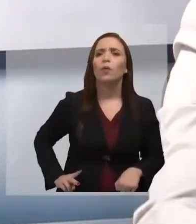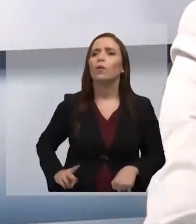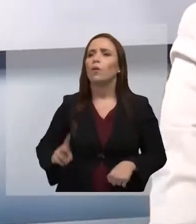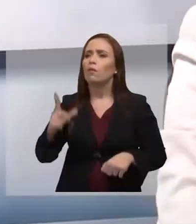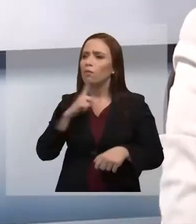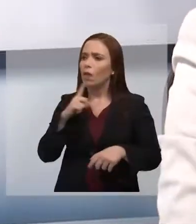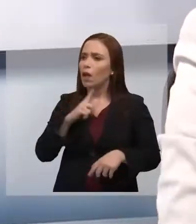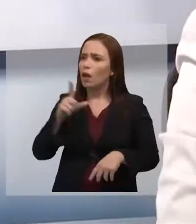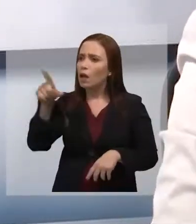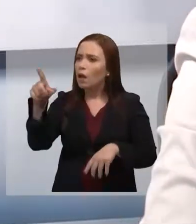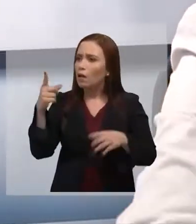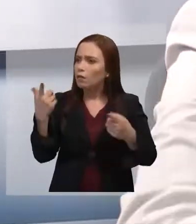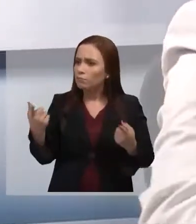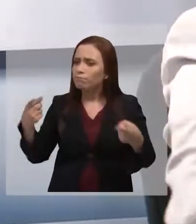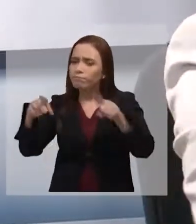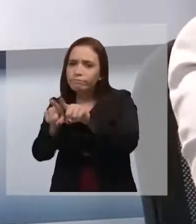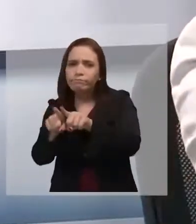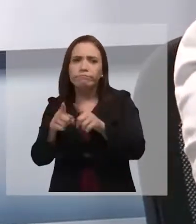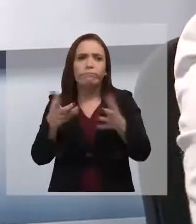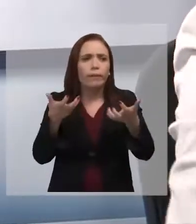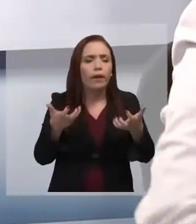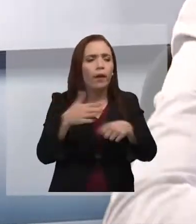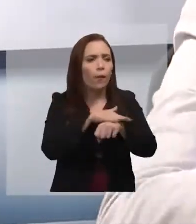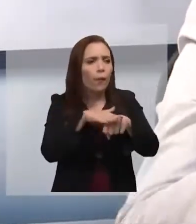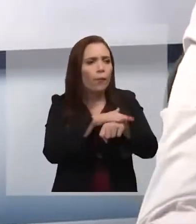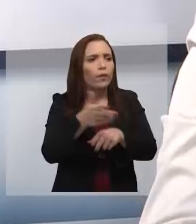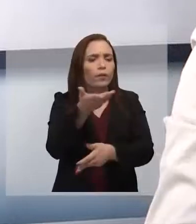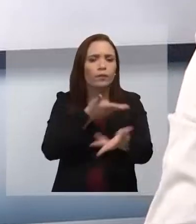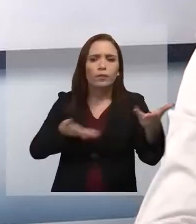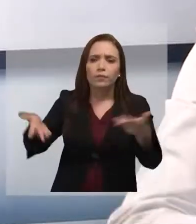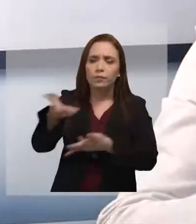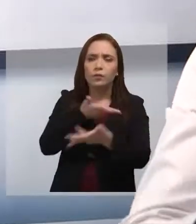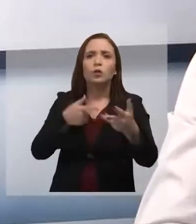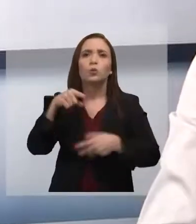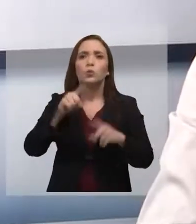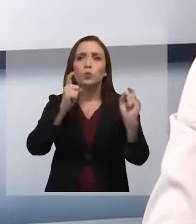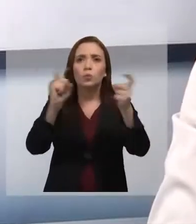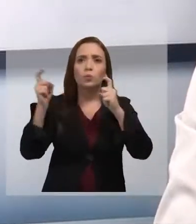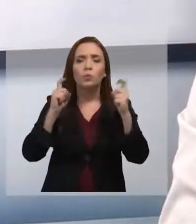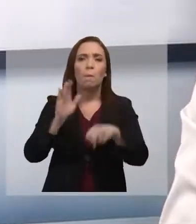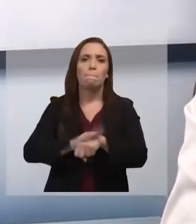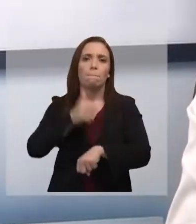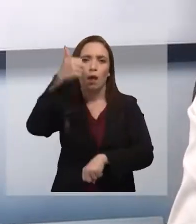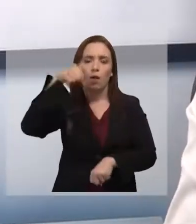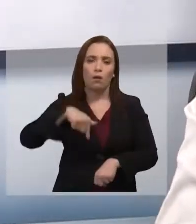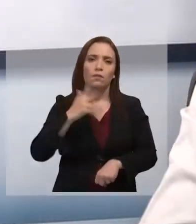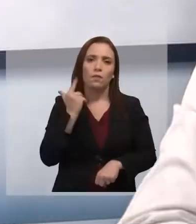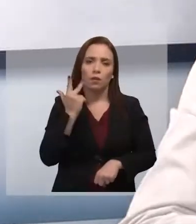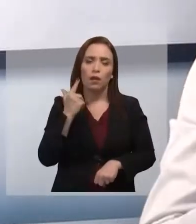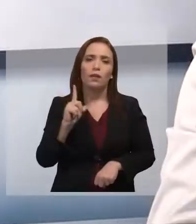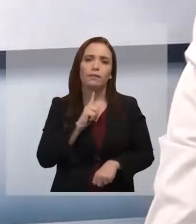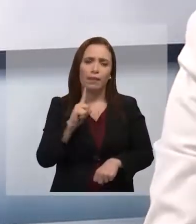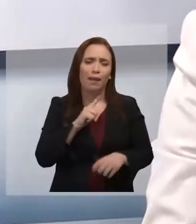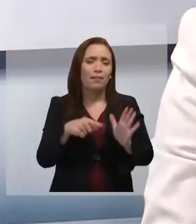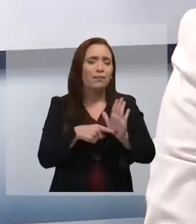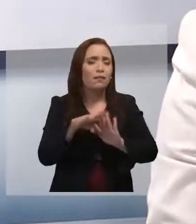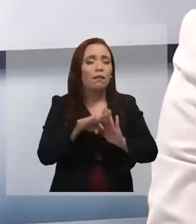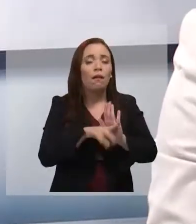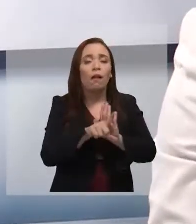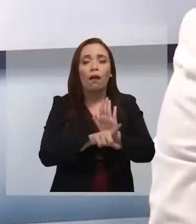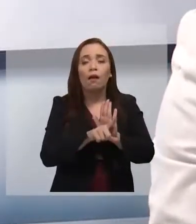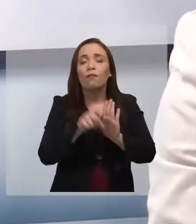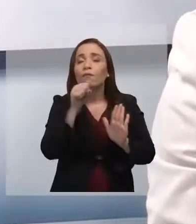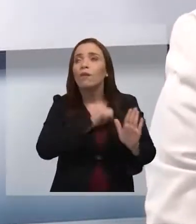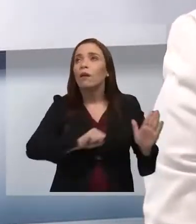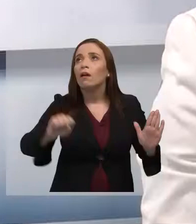vocês se assemelham, a liderança do governo, a oposição, para poder debater. A discussão aqui é o que é melhor para a cidade de Fortaleza. Nós temos aberrações por conta